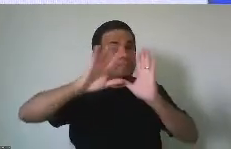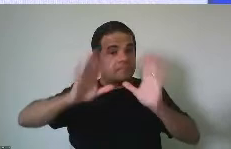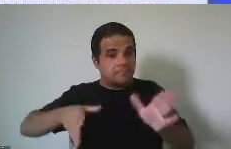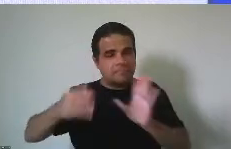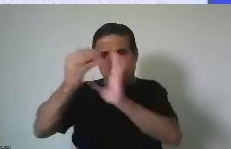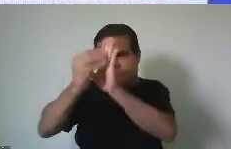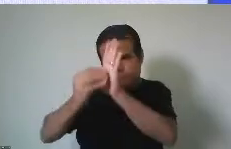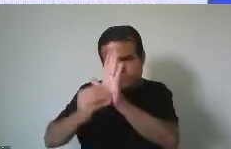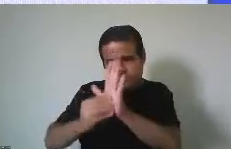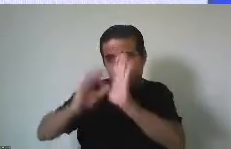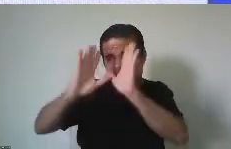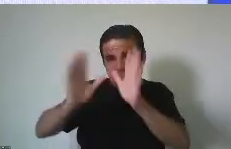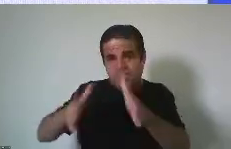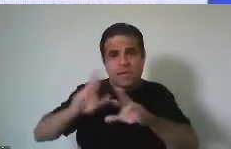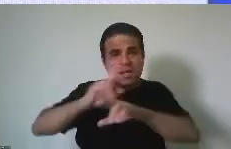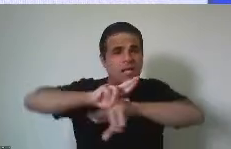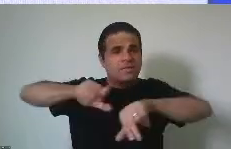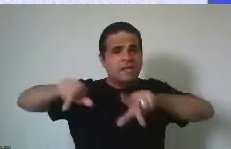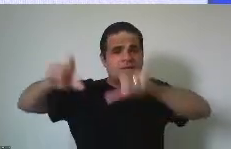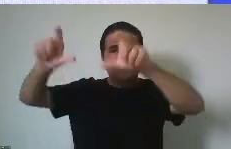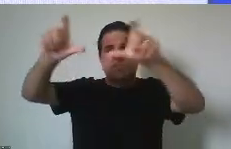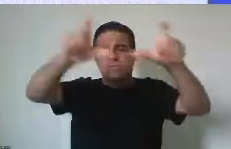nas diferentes